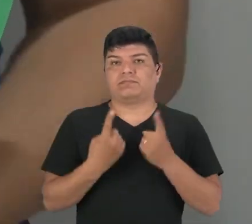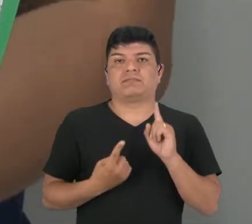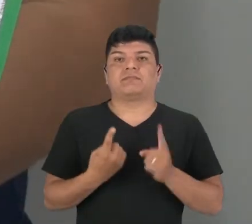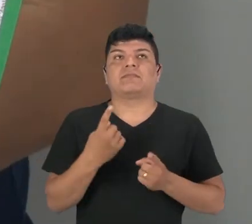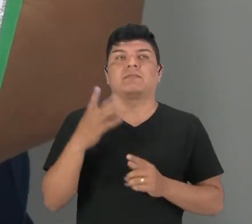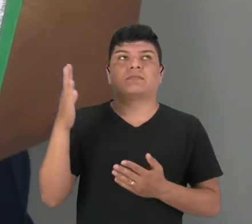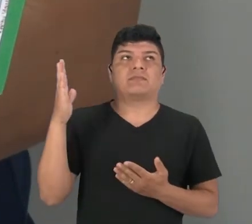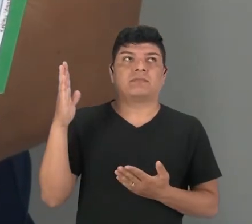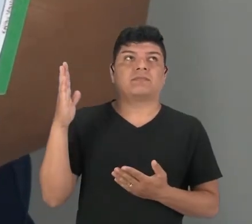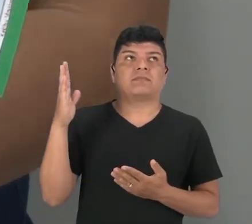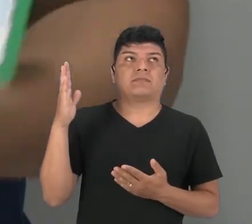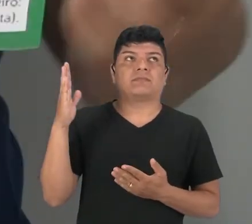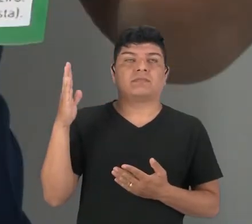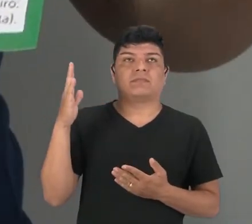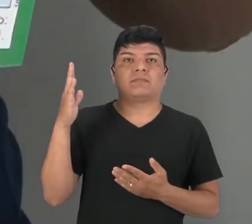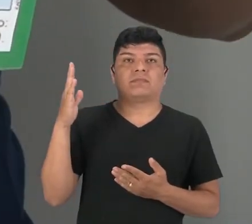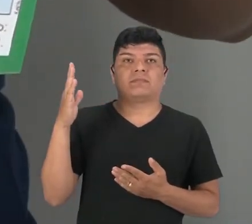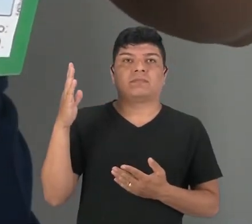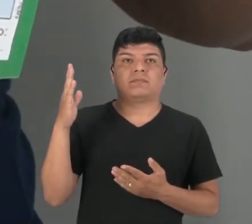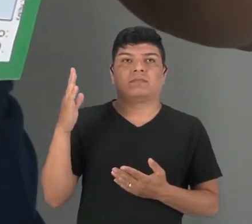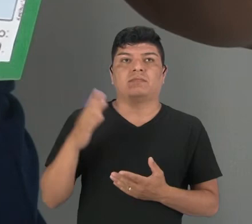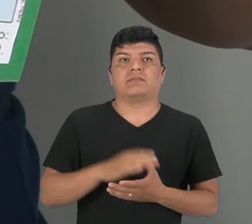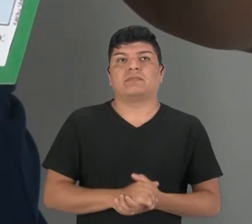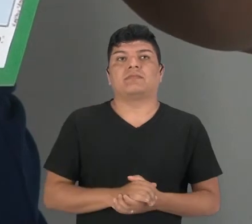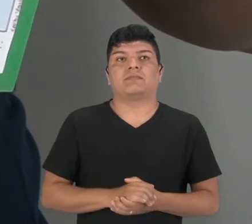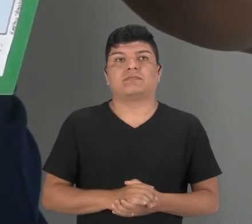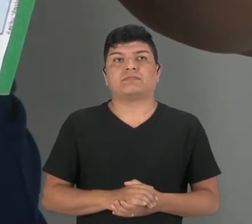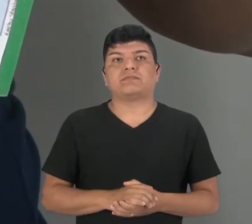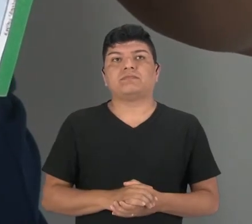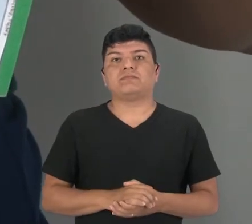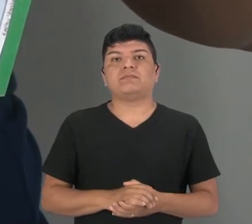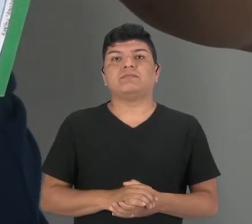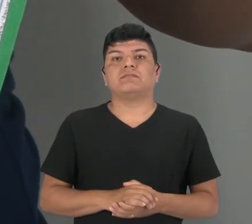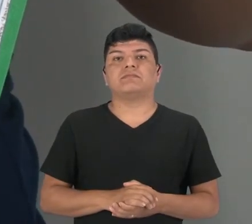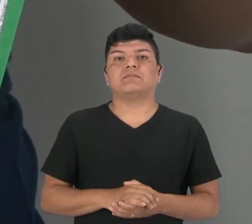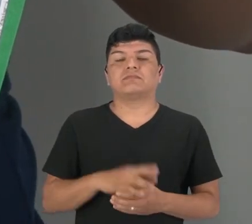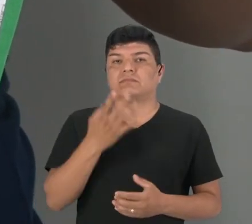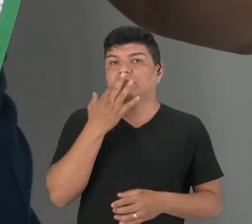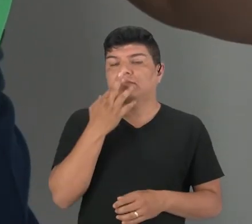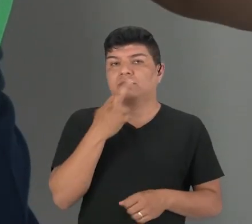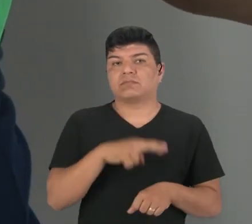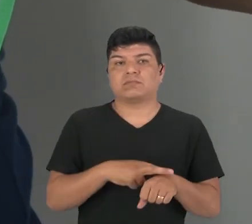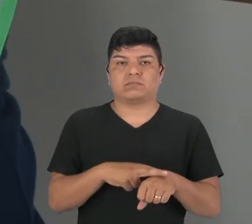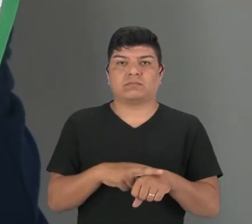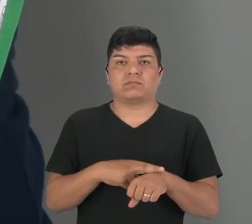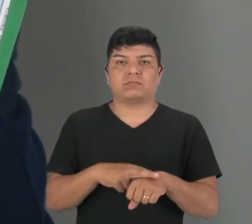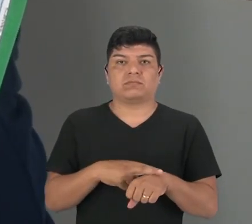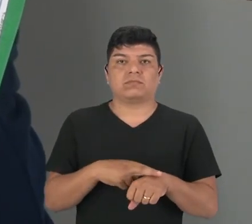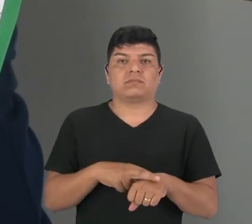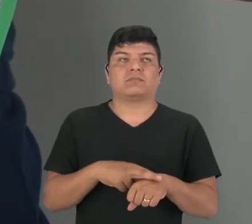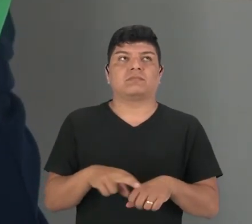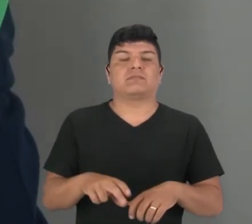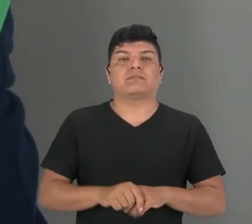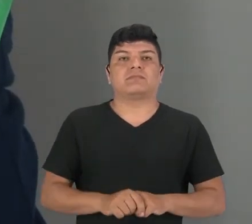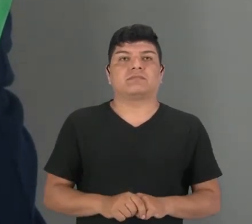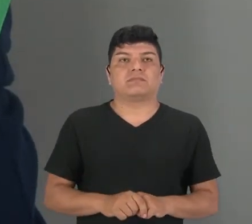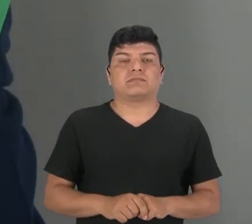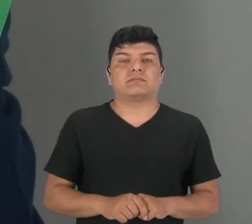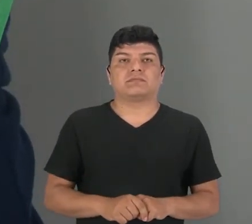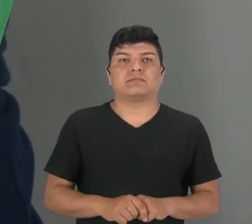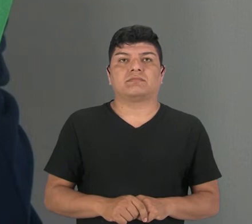tá? Que a China aqui, ó, pela legenda é China. Que é a parte roxa, eu falo roxa, essa cor pra mim é roxa, né?